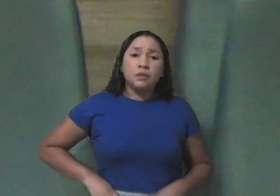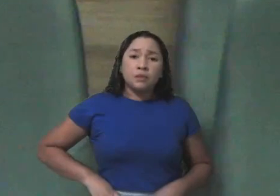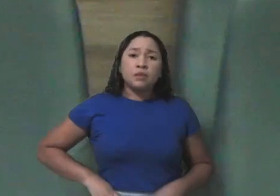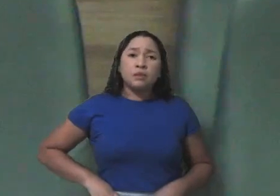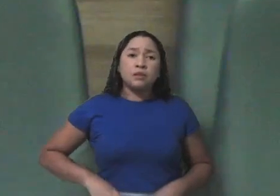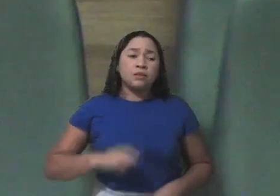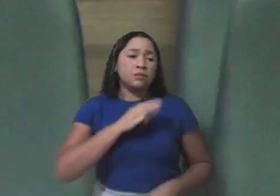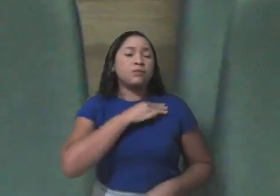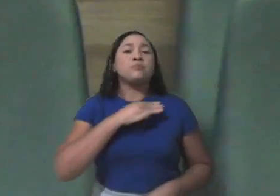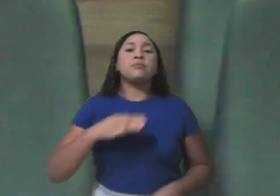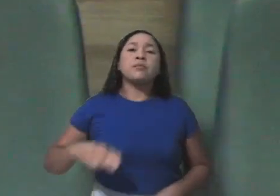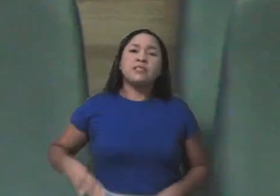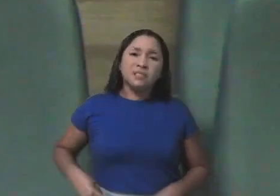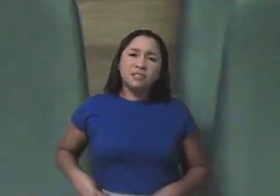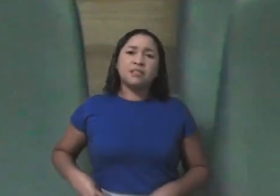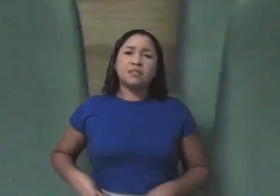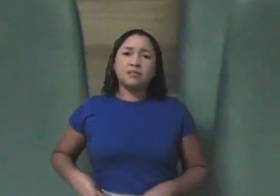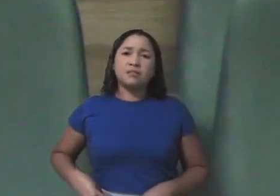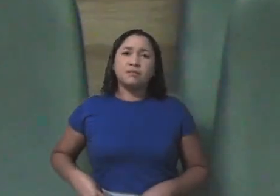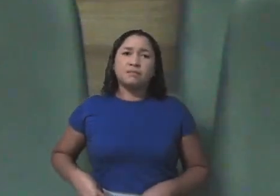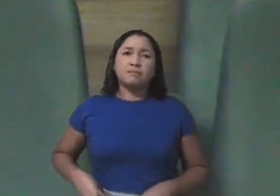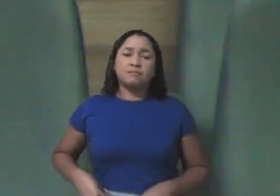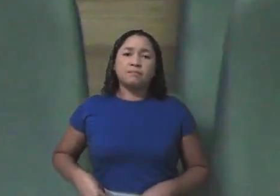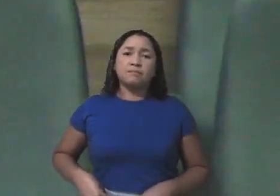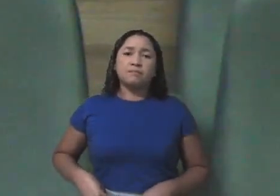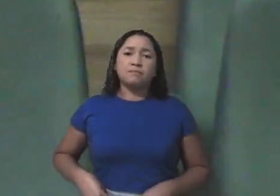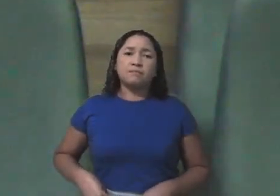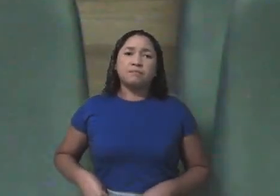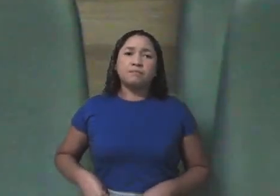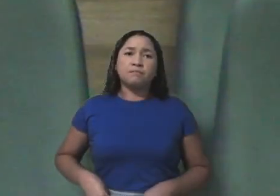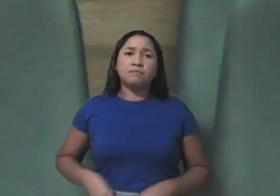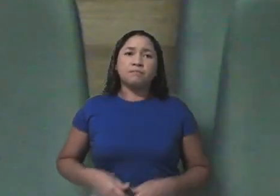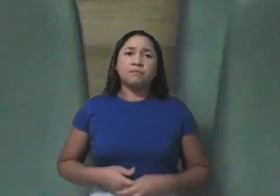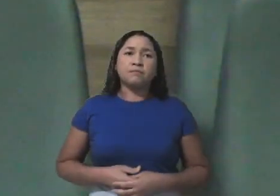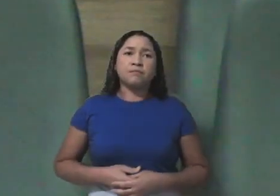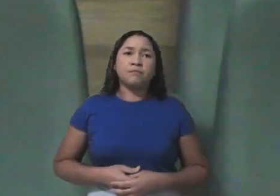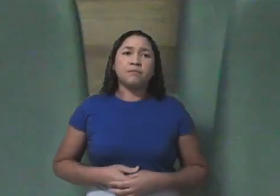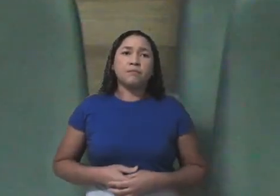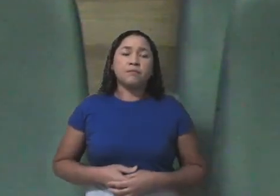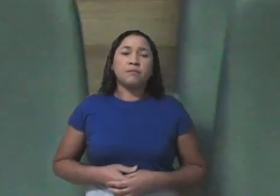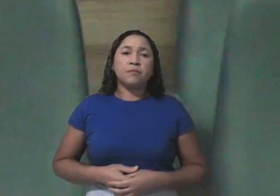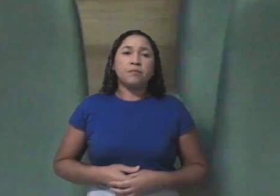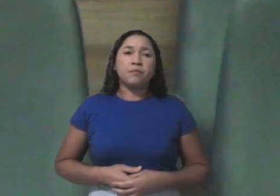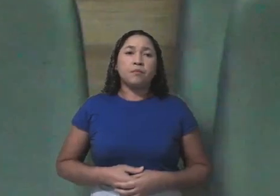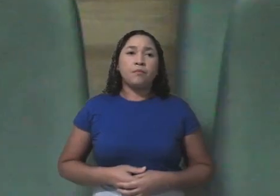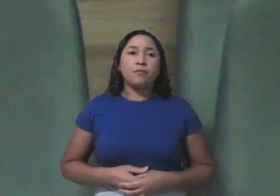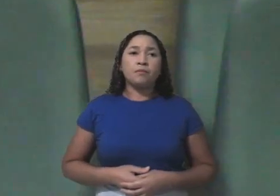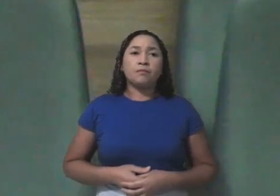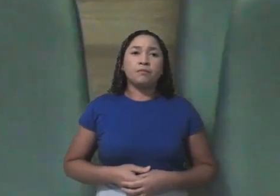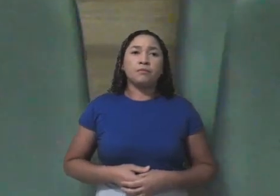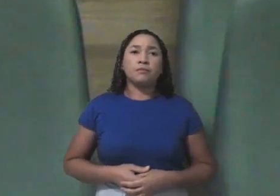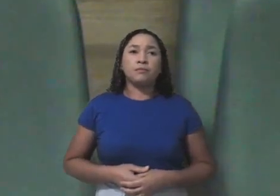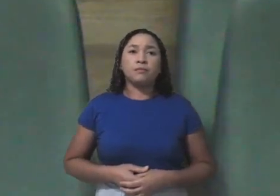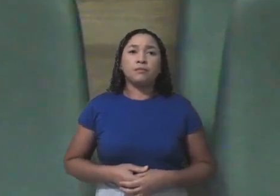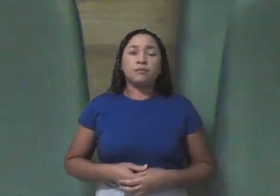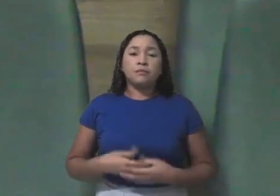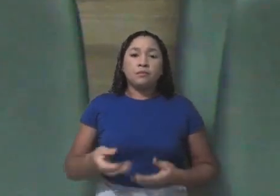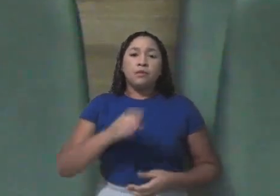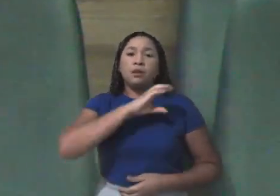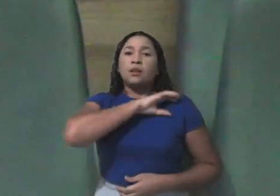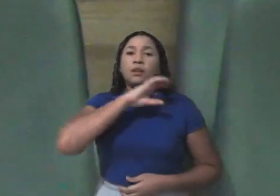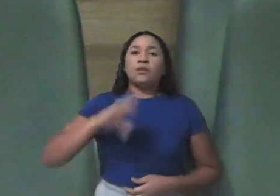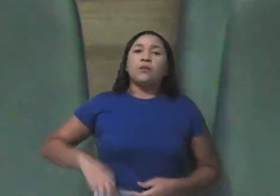Não temos necessidade de sermos tirados pecados. Quando Cristo voltar na